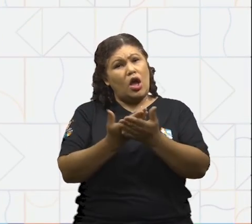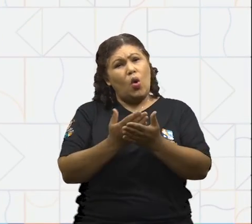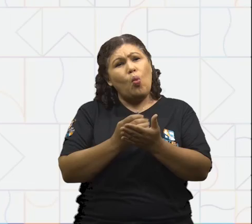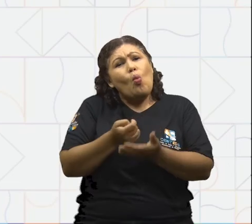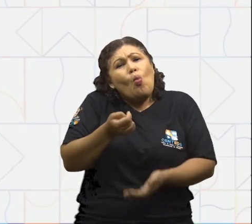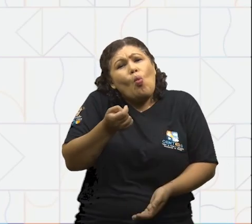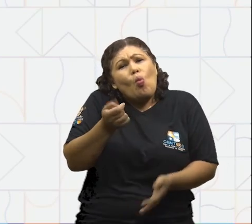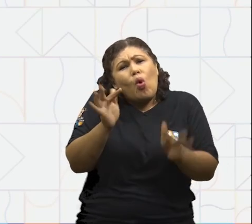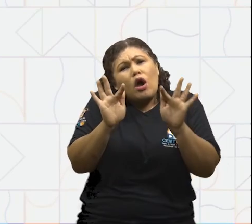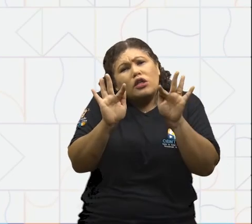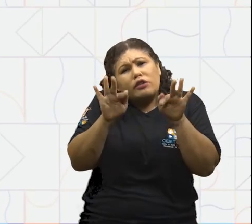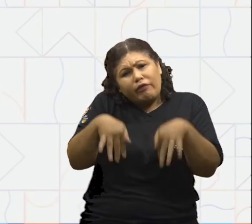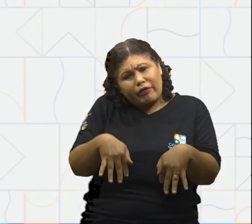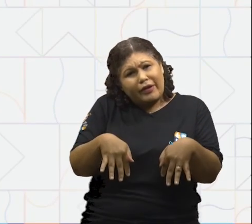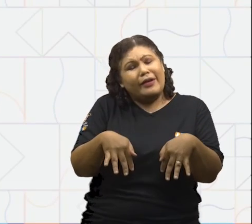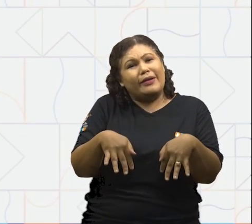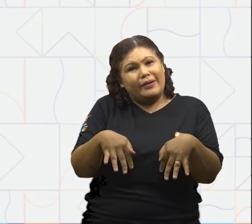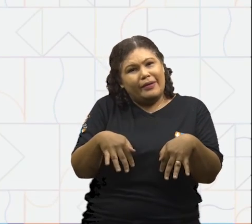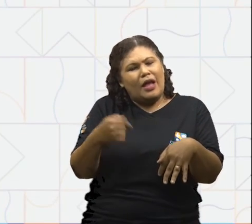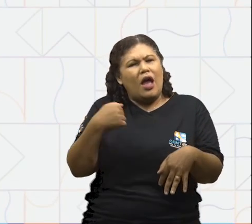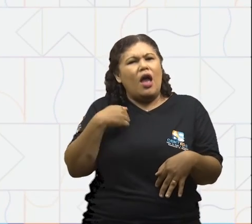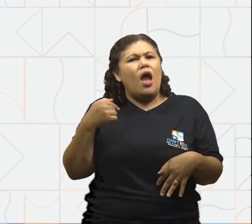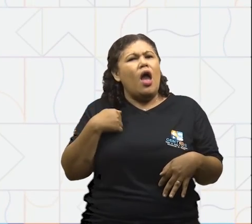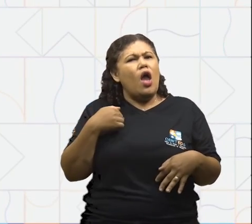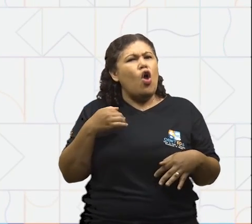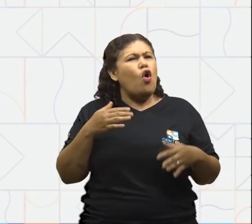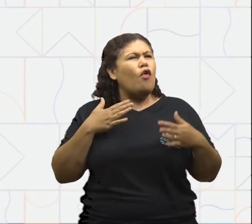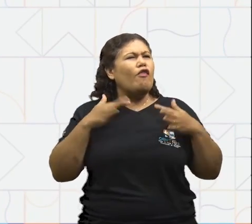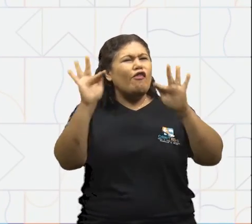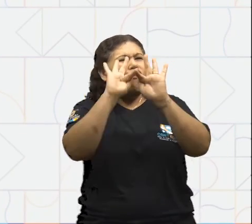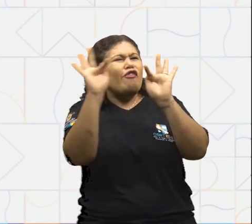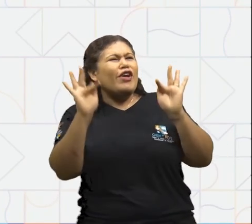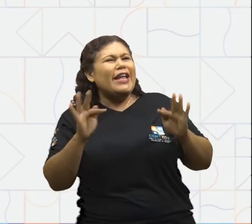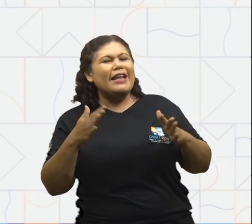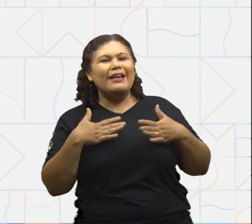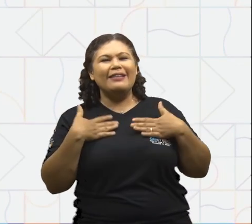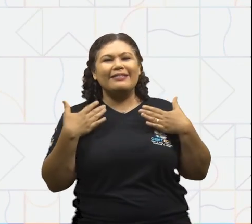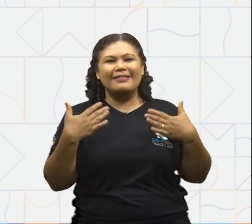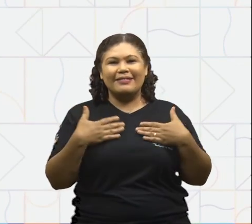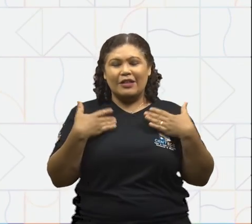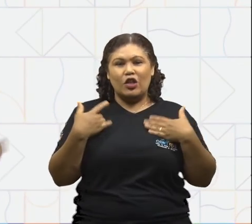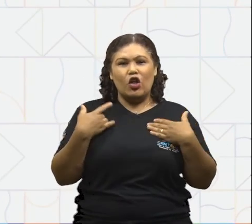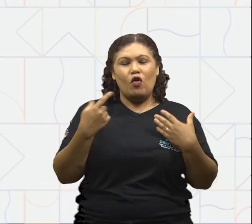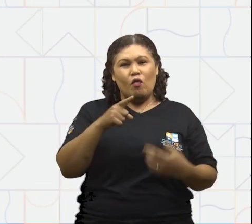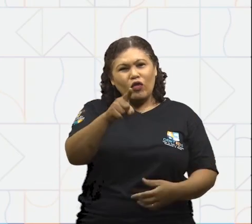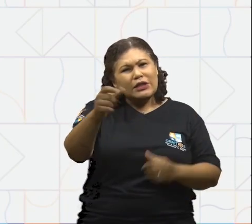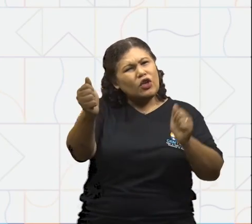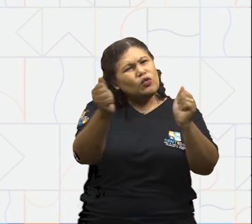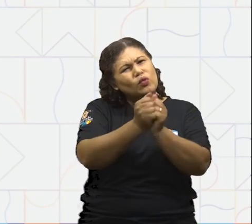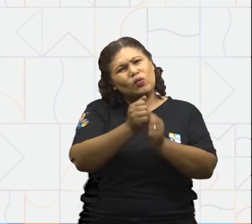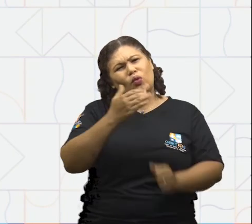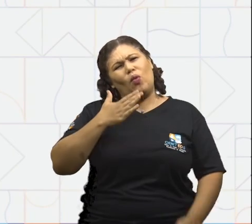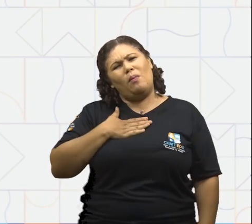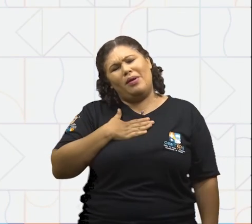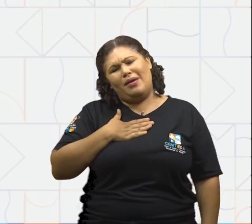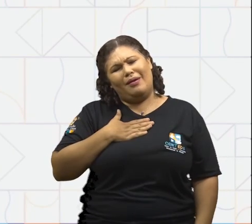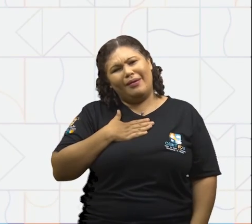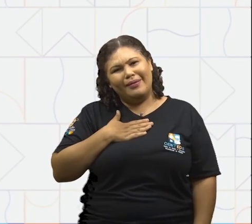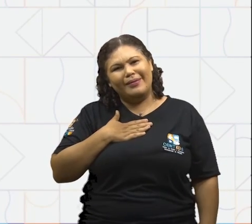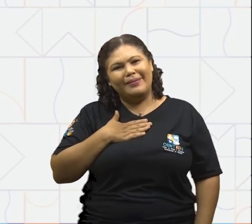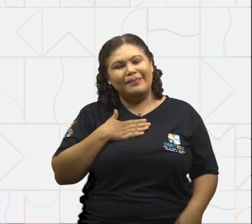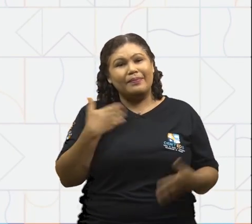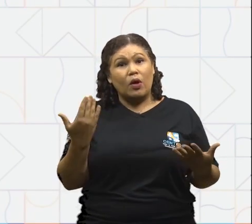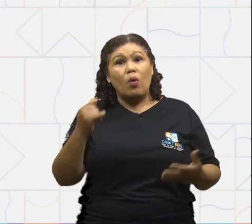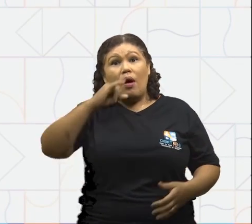aula está chegando ao fim. Estou muito feliz por você me acompanhar na aula de